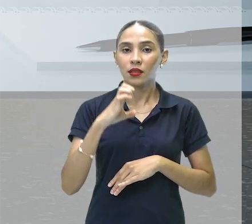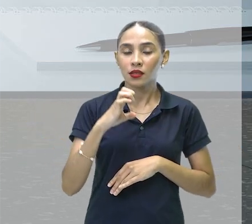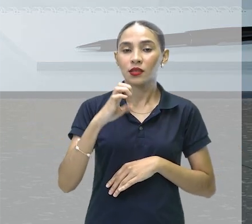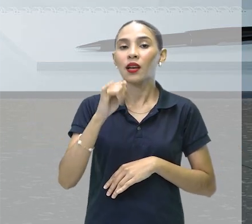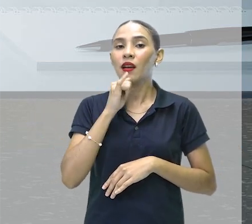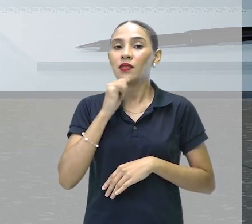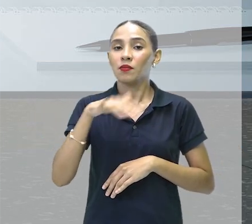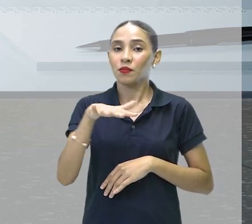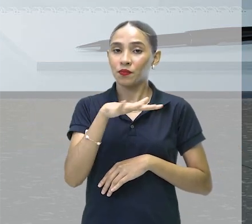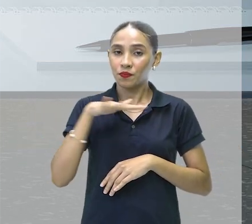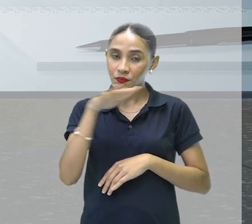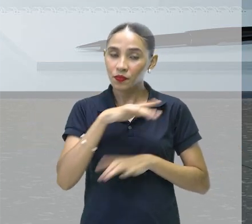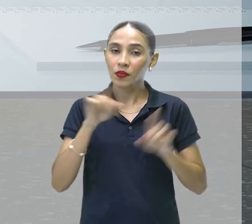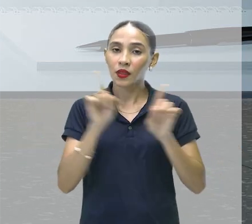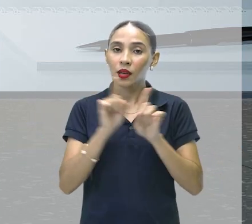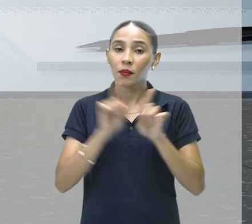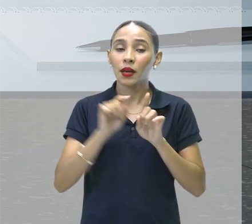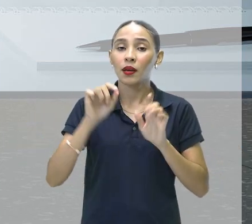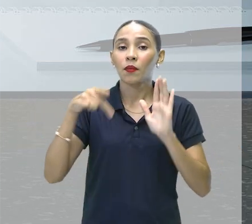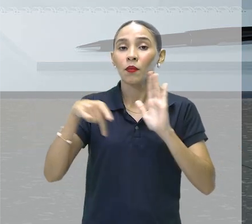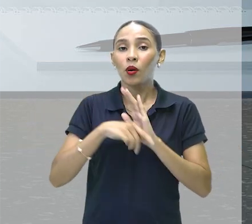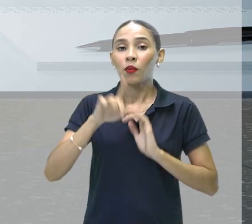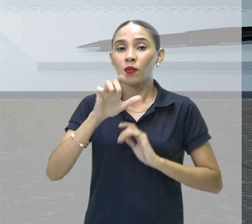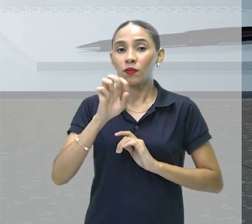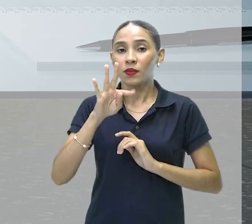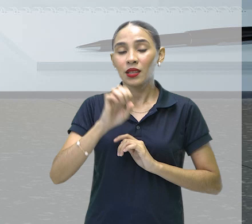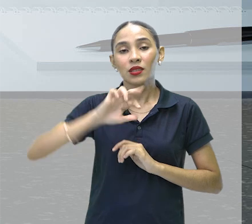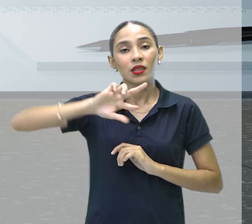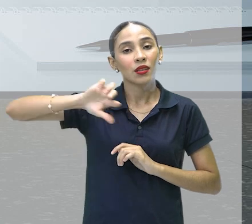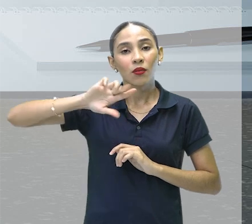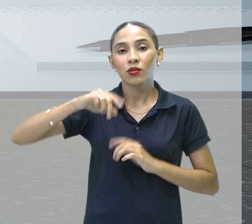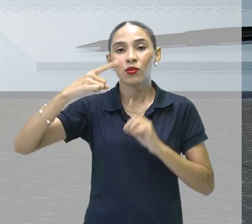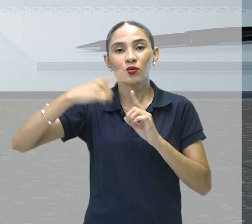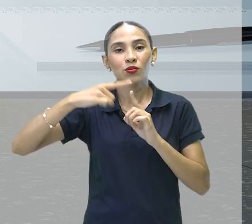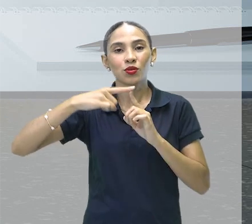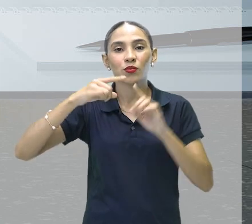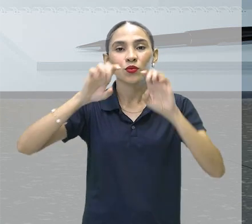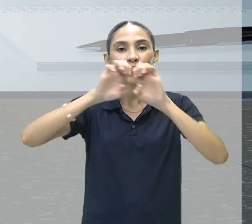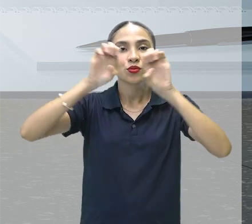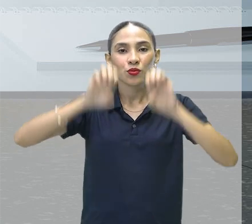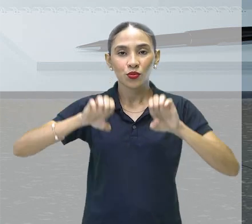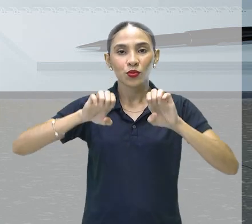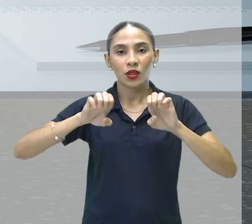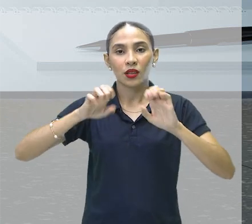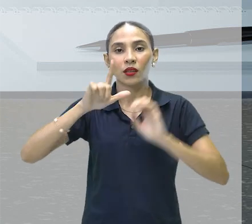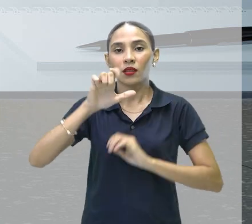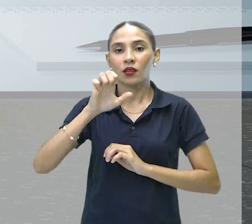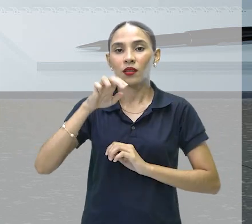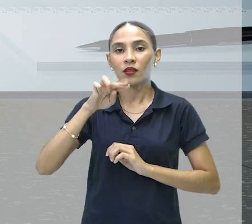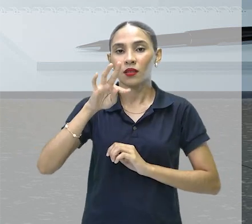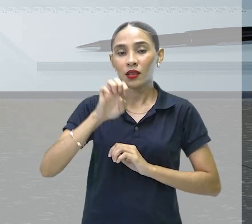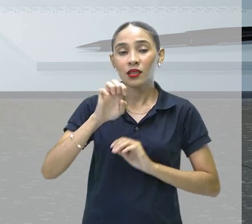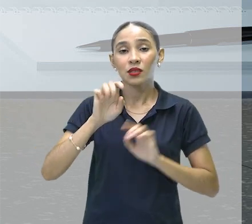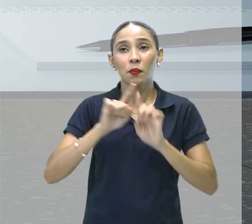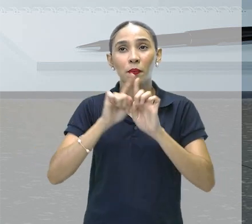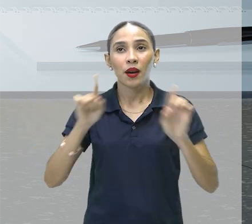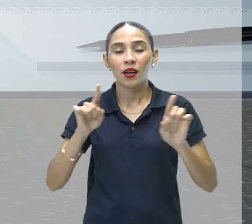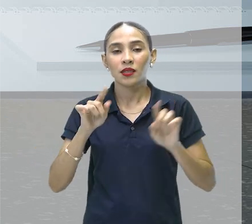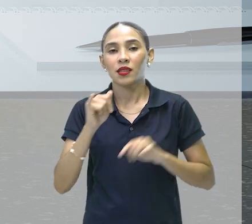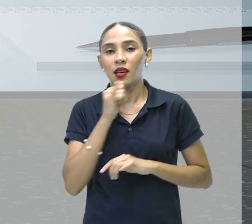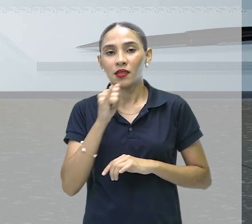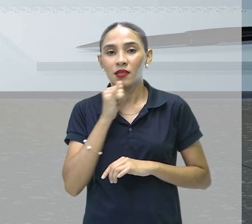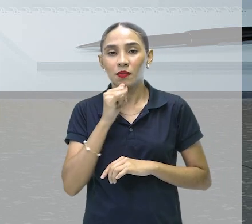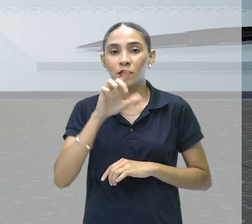meio, onde a lente está inserida, e do índice de refração da lente. Não é só o formato da lente. De uma maneira